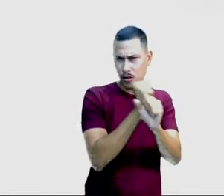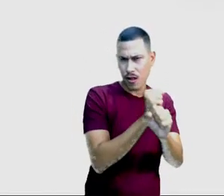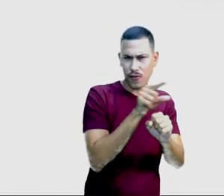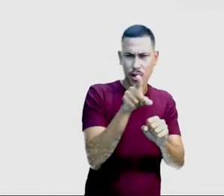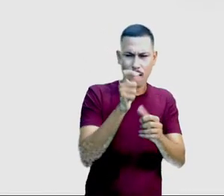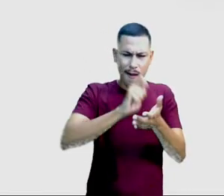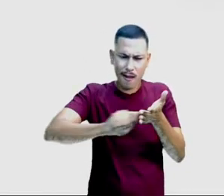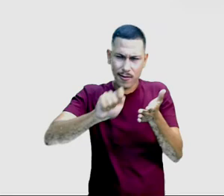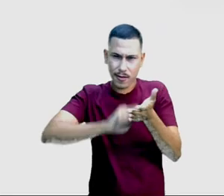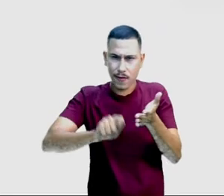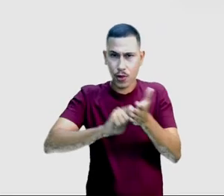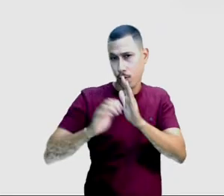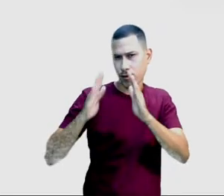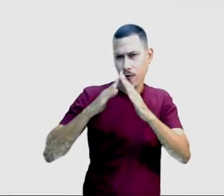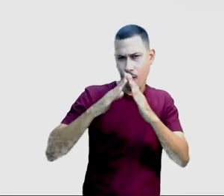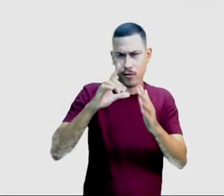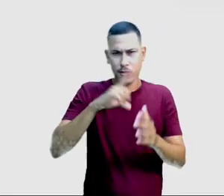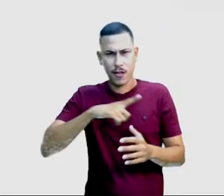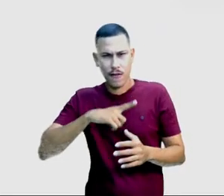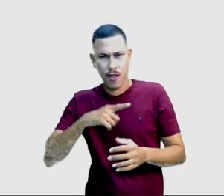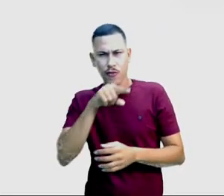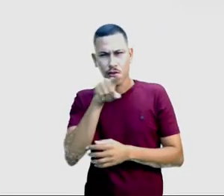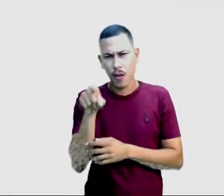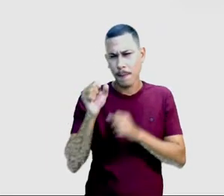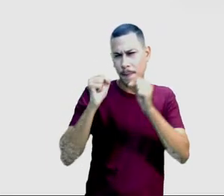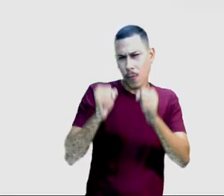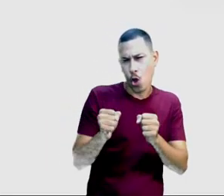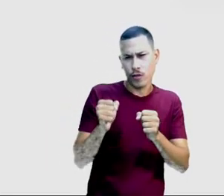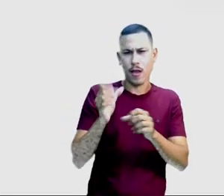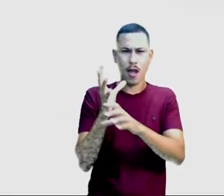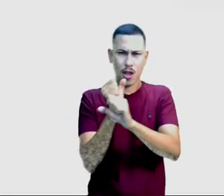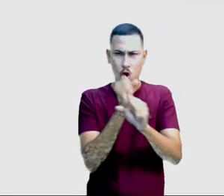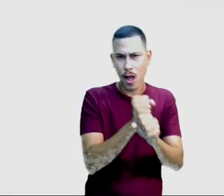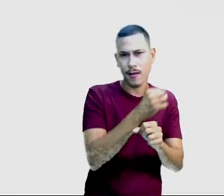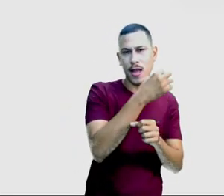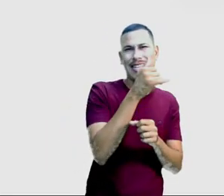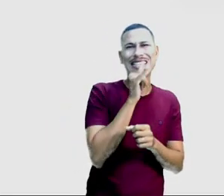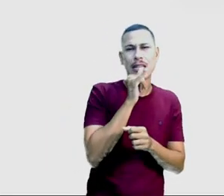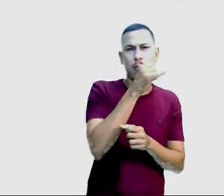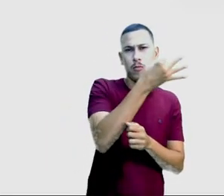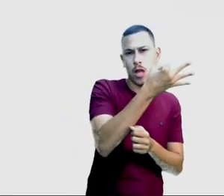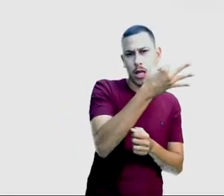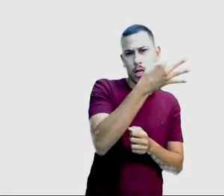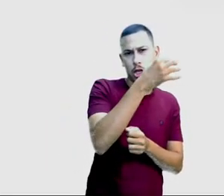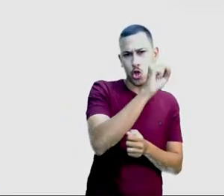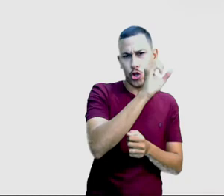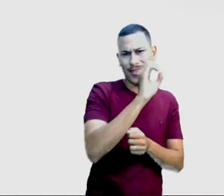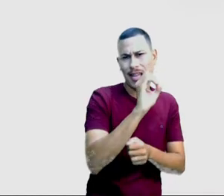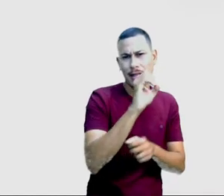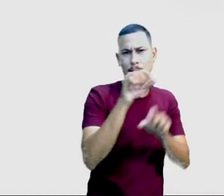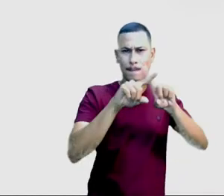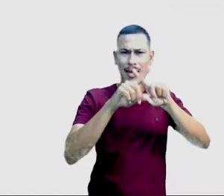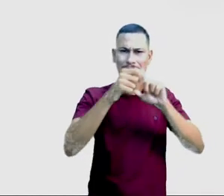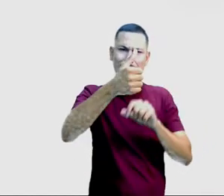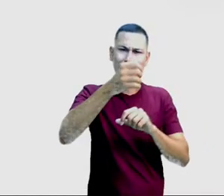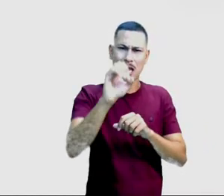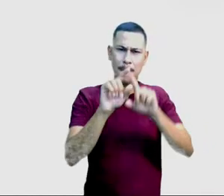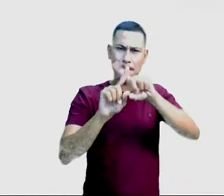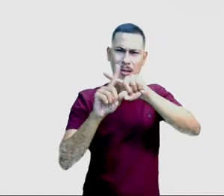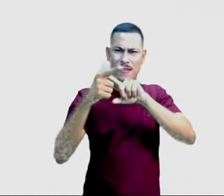uma atividade assim na sua casa para que você possa calcular. Ó, 380 mais 10 mais 20 mais